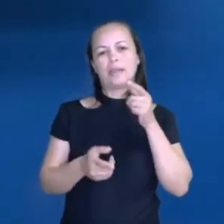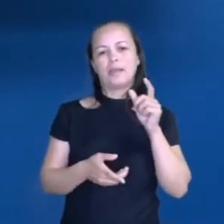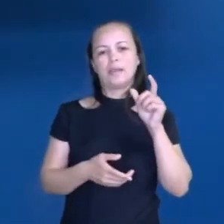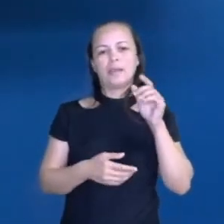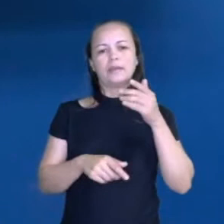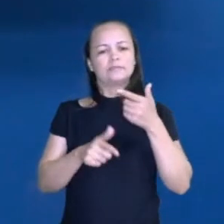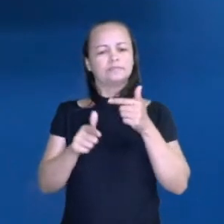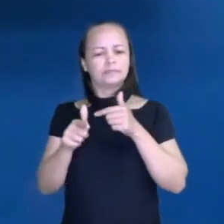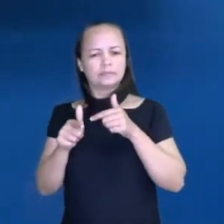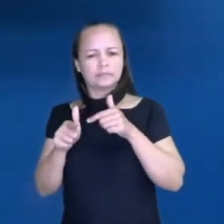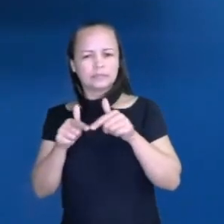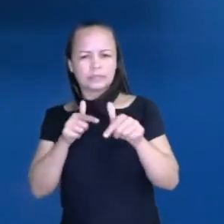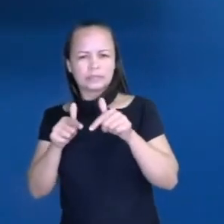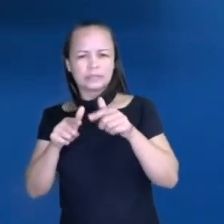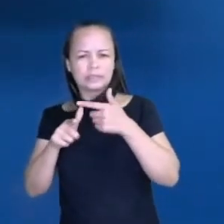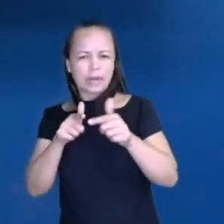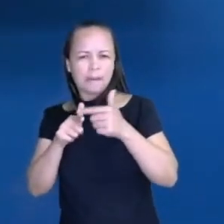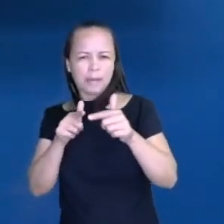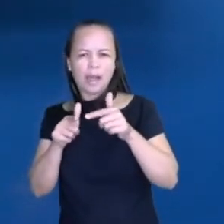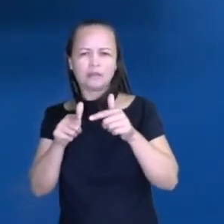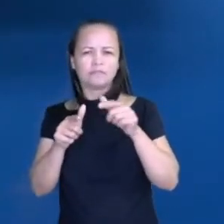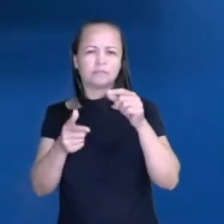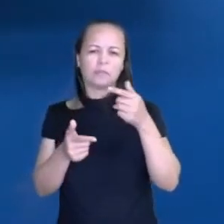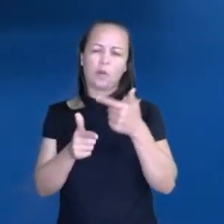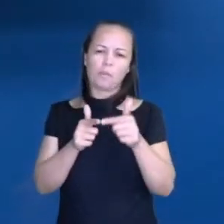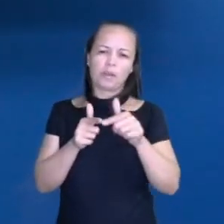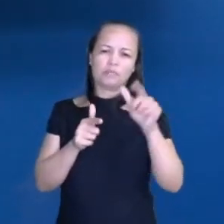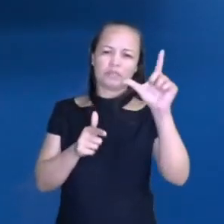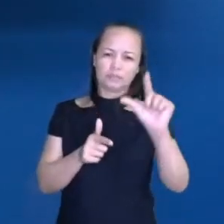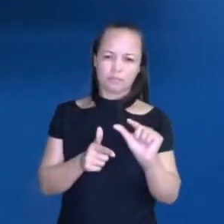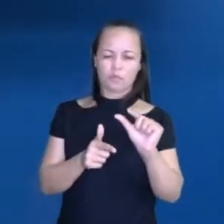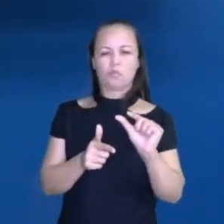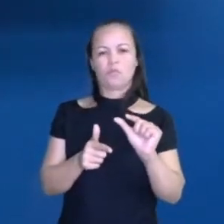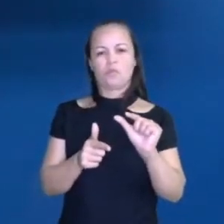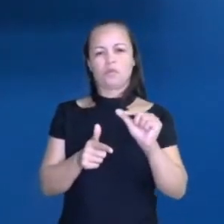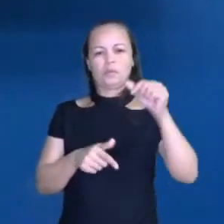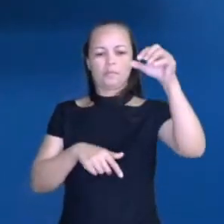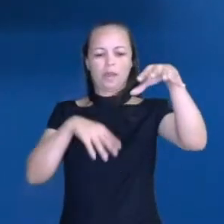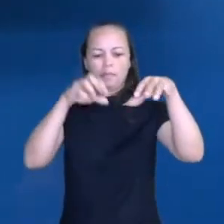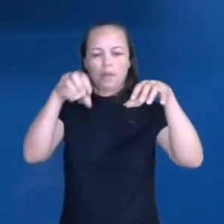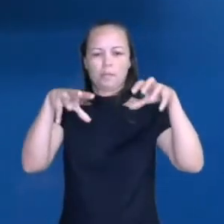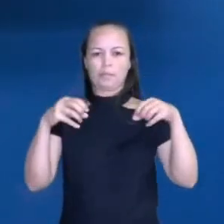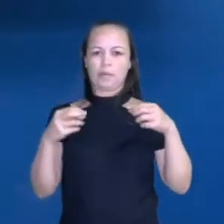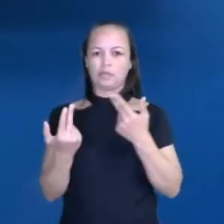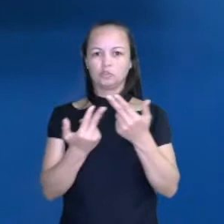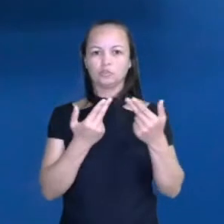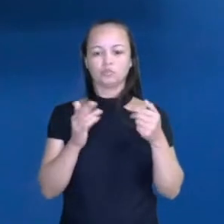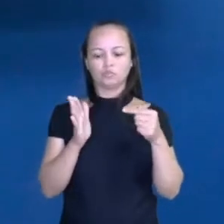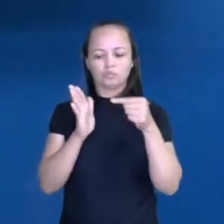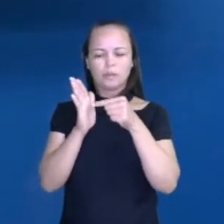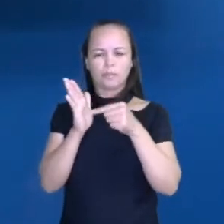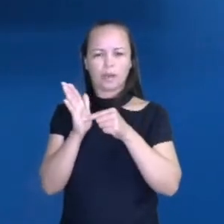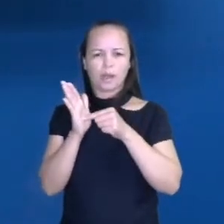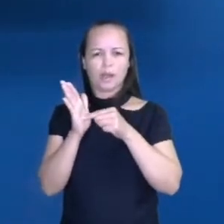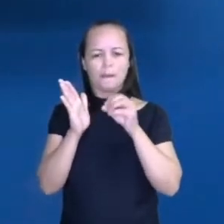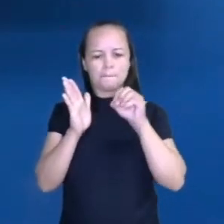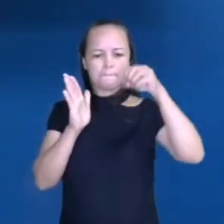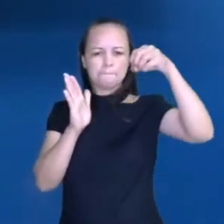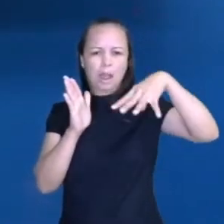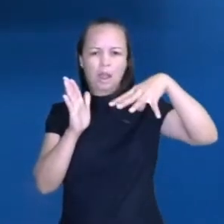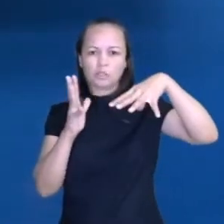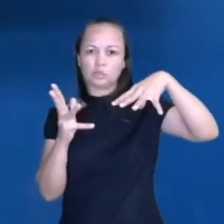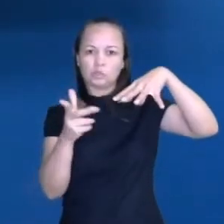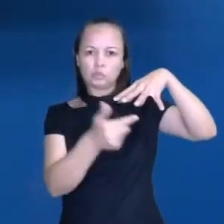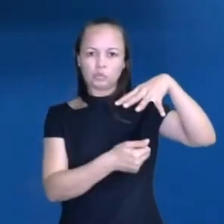lá sua casa sem estresse porém é você vai ter também uma